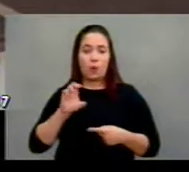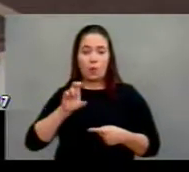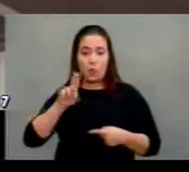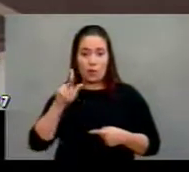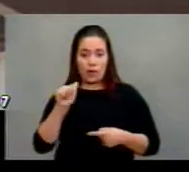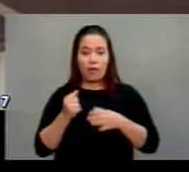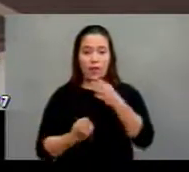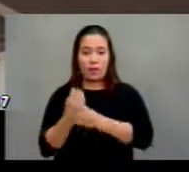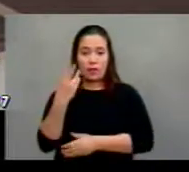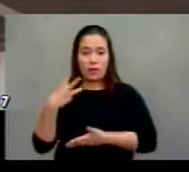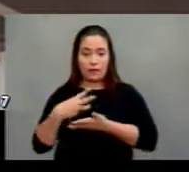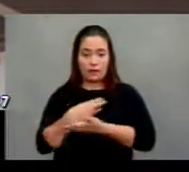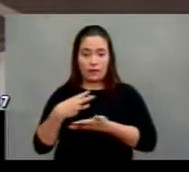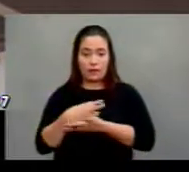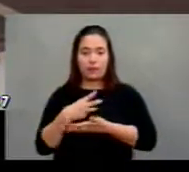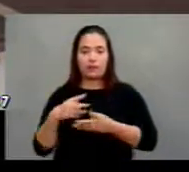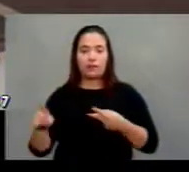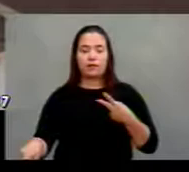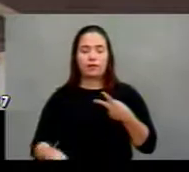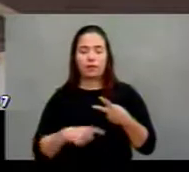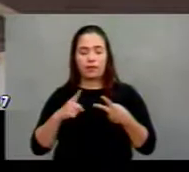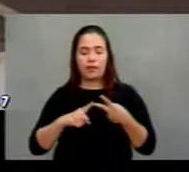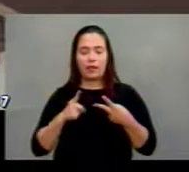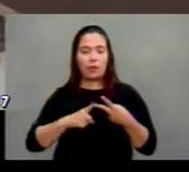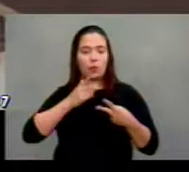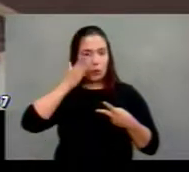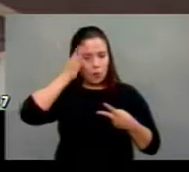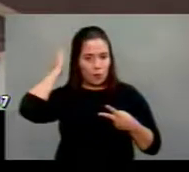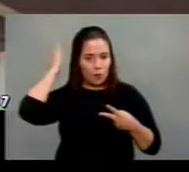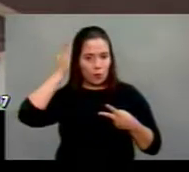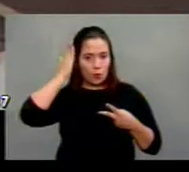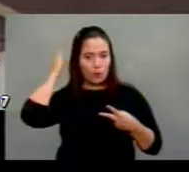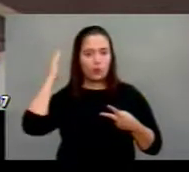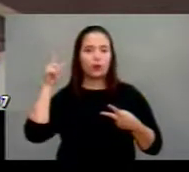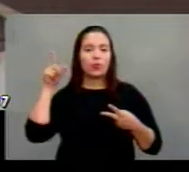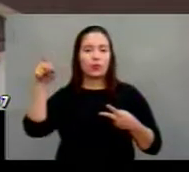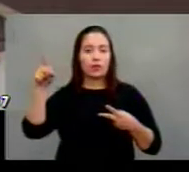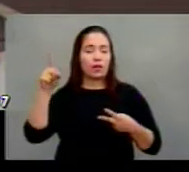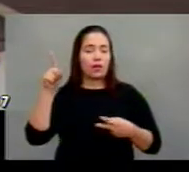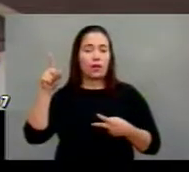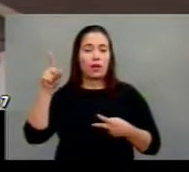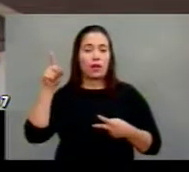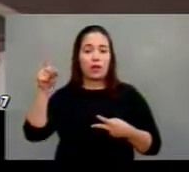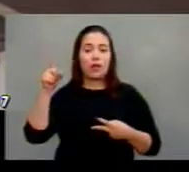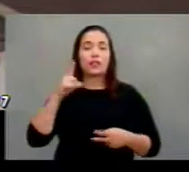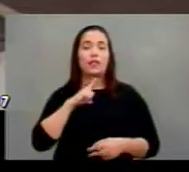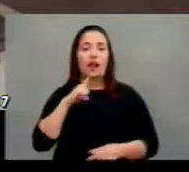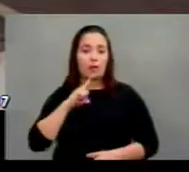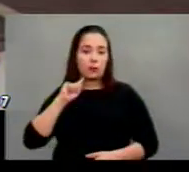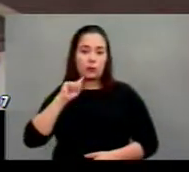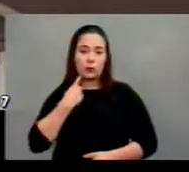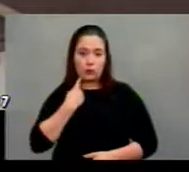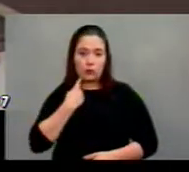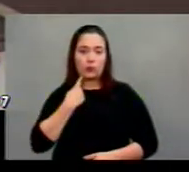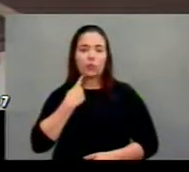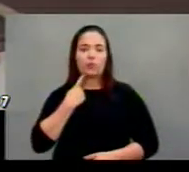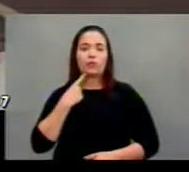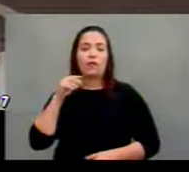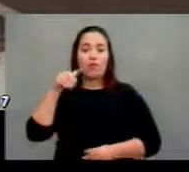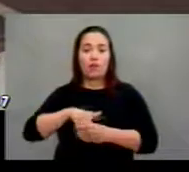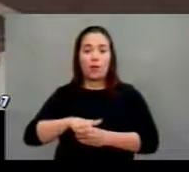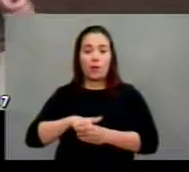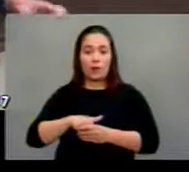implementa a terceirização. Agora Temer, ilegítimo, denunciado por crime comum, reforma